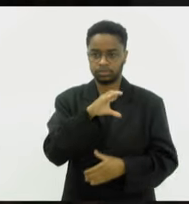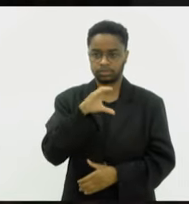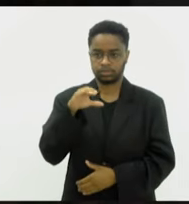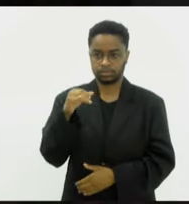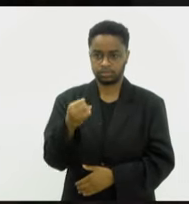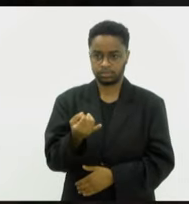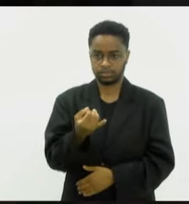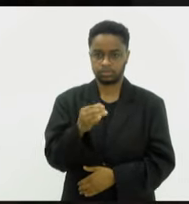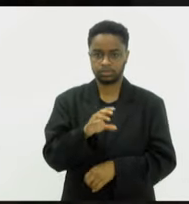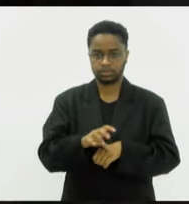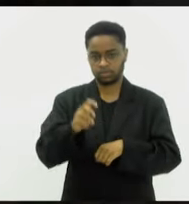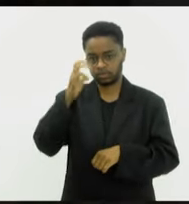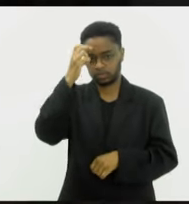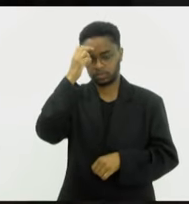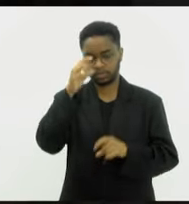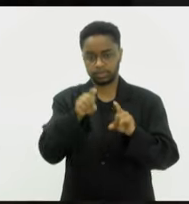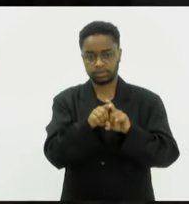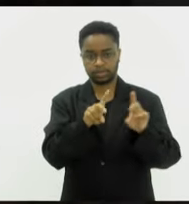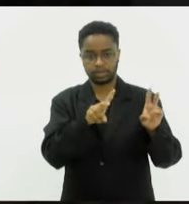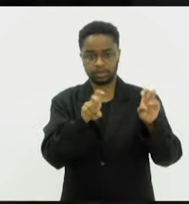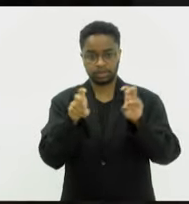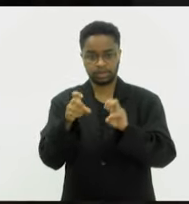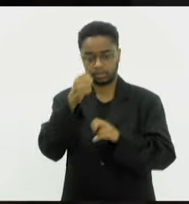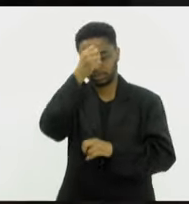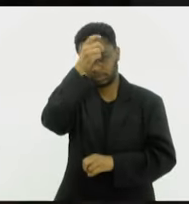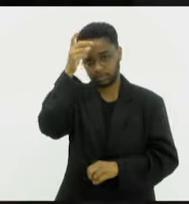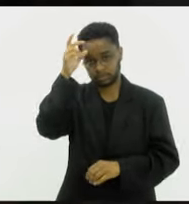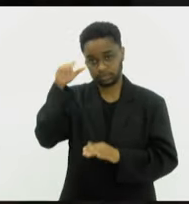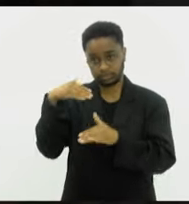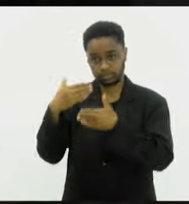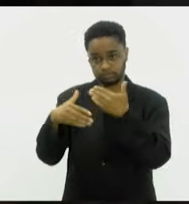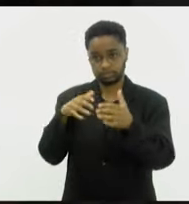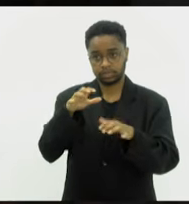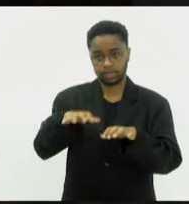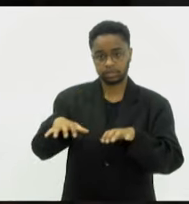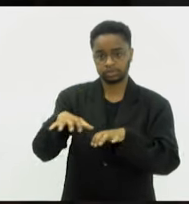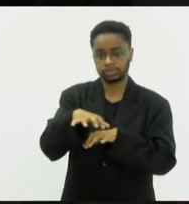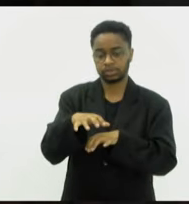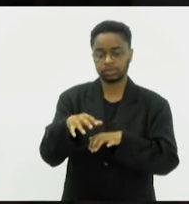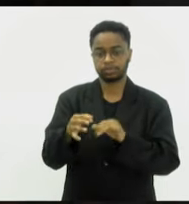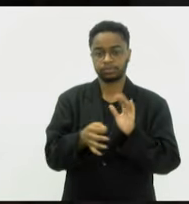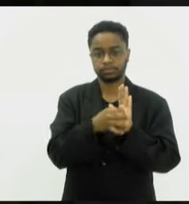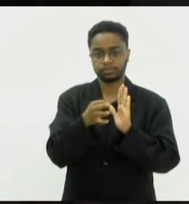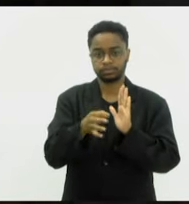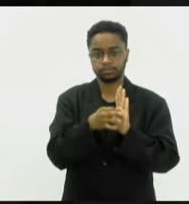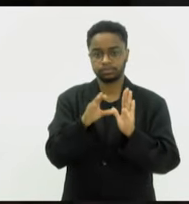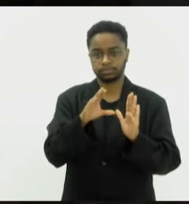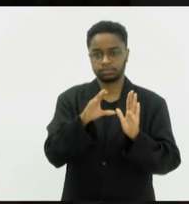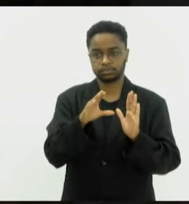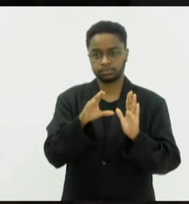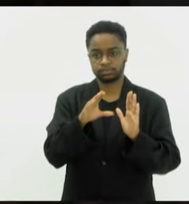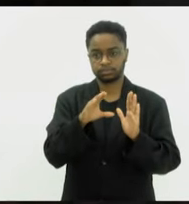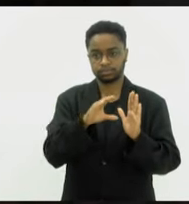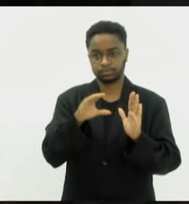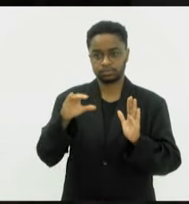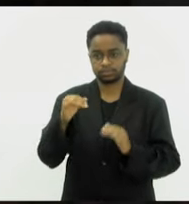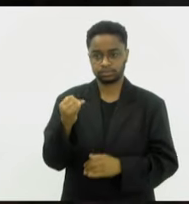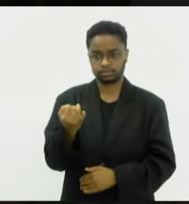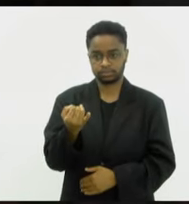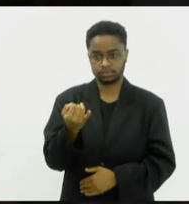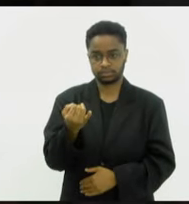e Justiça, de Cultura e de Assuntos Municipais e Desenvolvimento Regional. Para emitir parecer pela Comissão de Constituição e